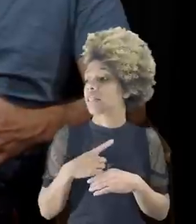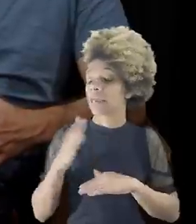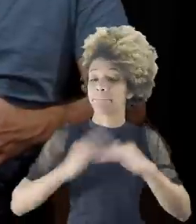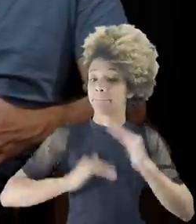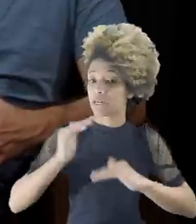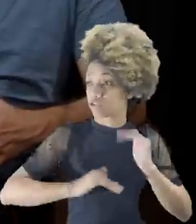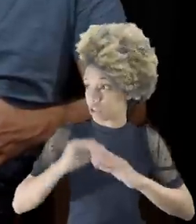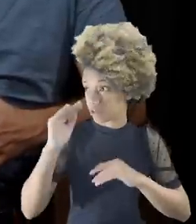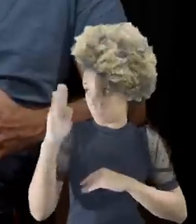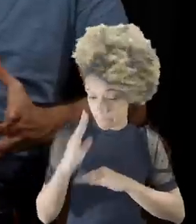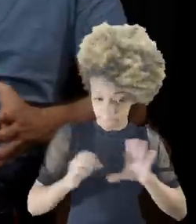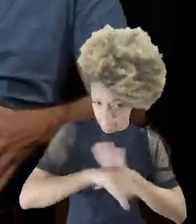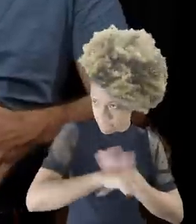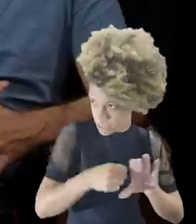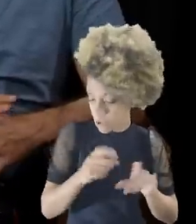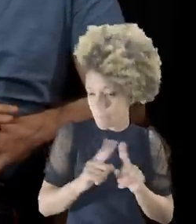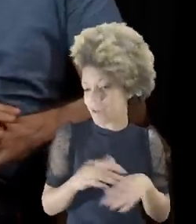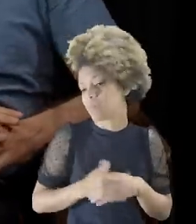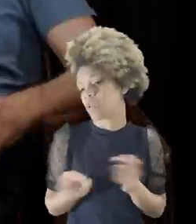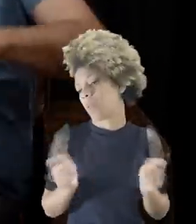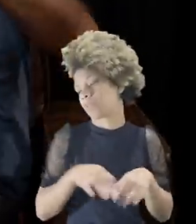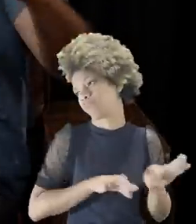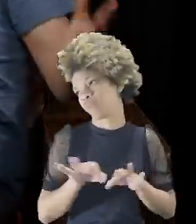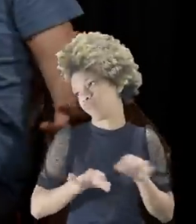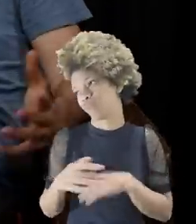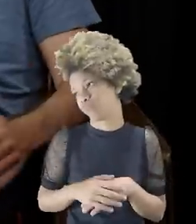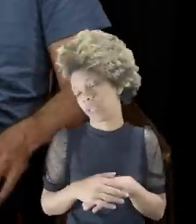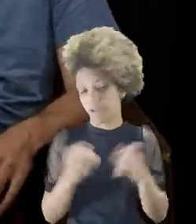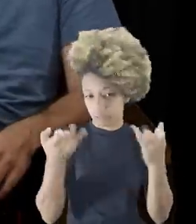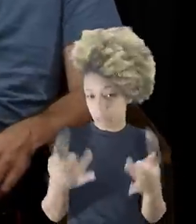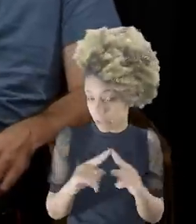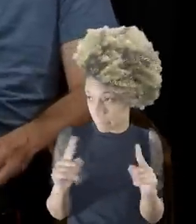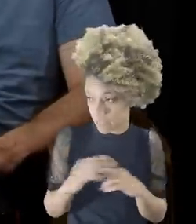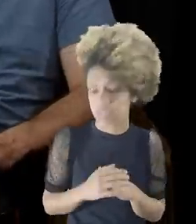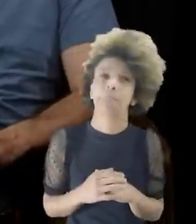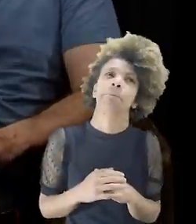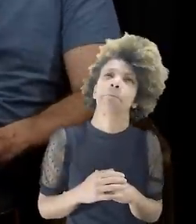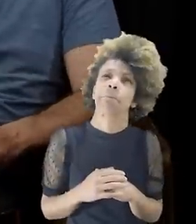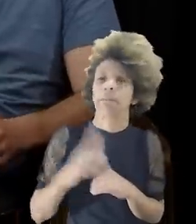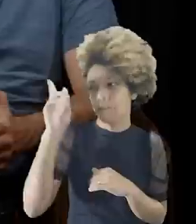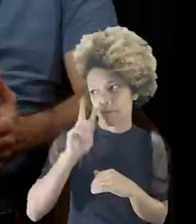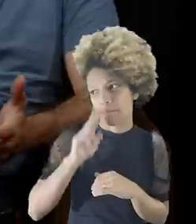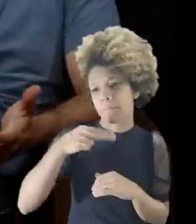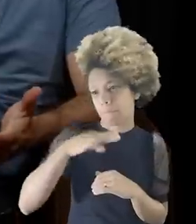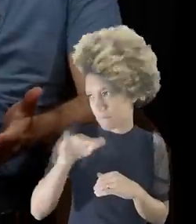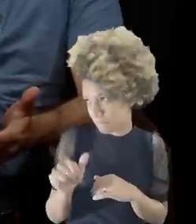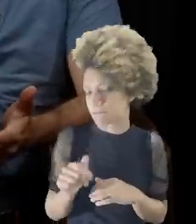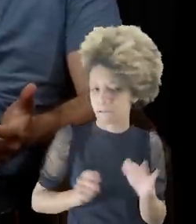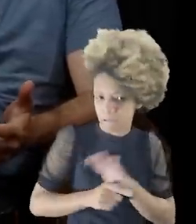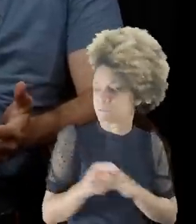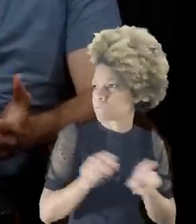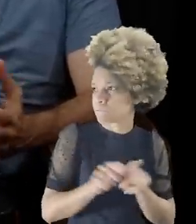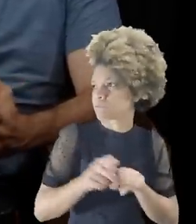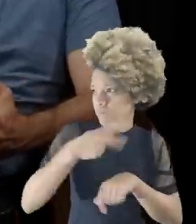praticando basquete no Brasil é que a gente não tem a capacidade a organização de contar mas é a história da NBA também está investindo